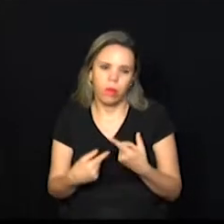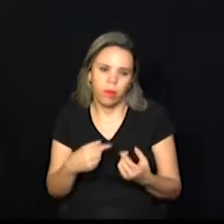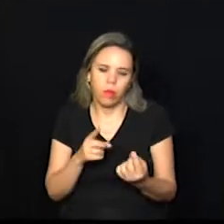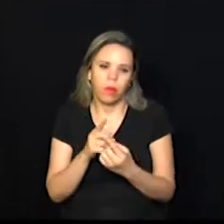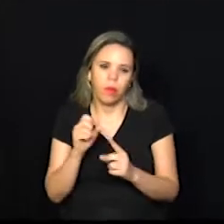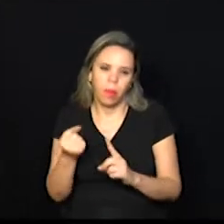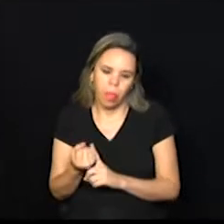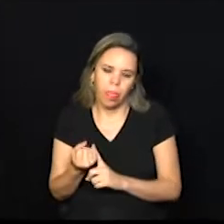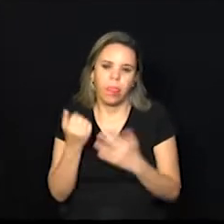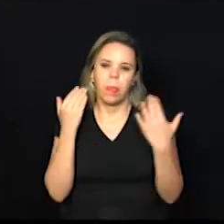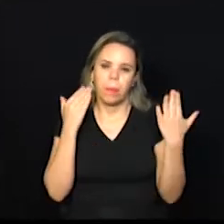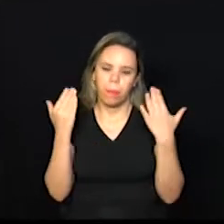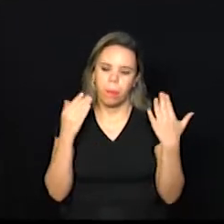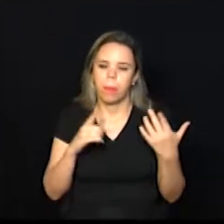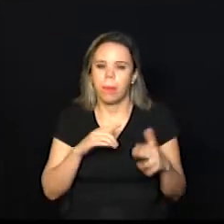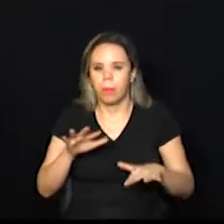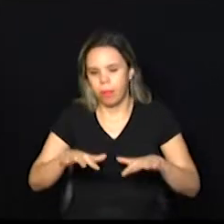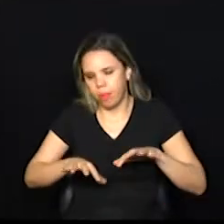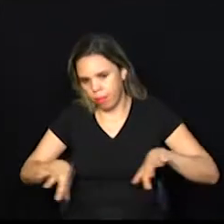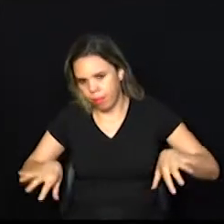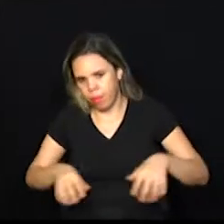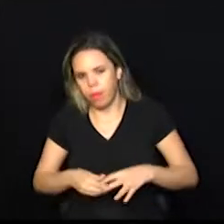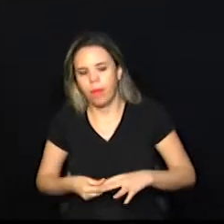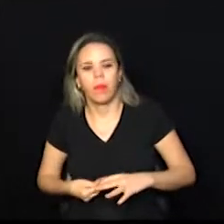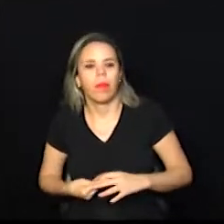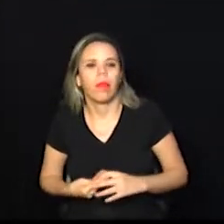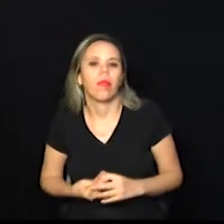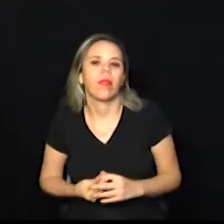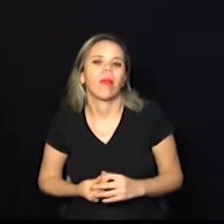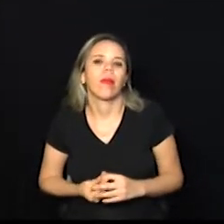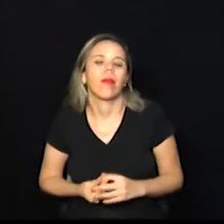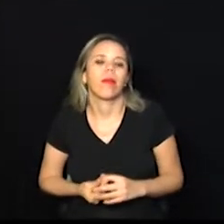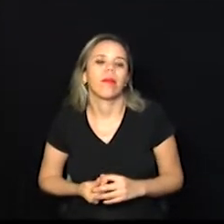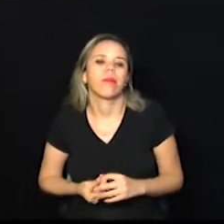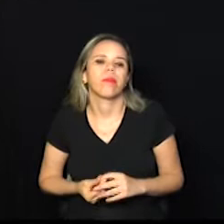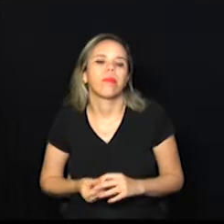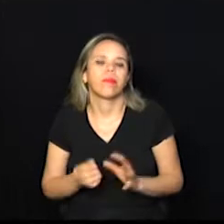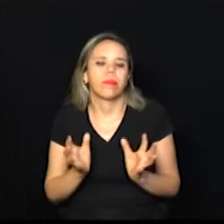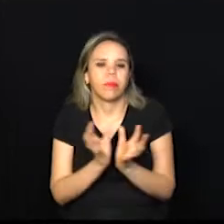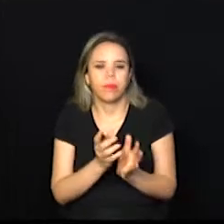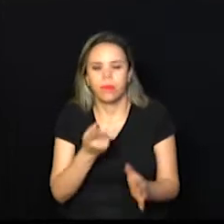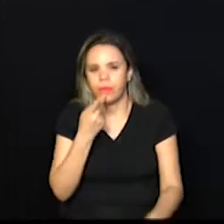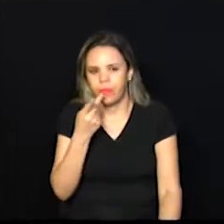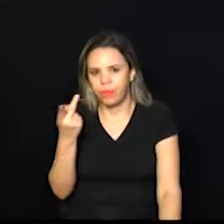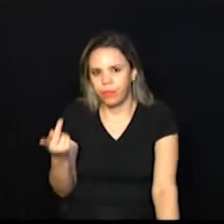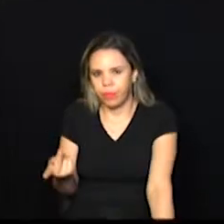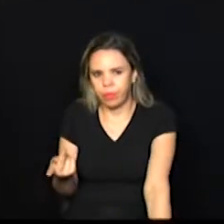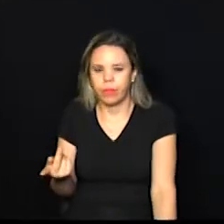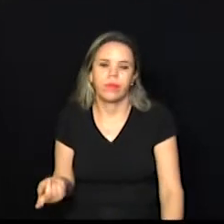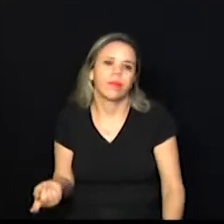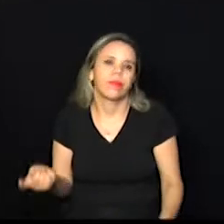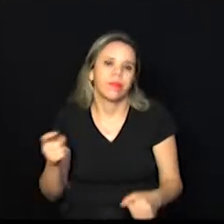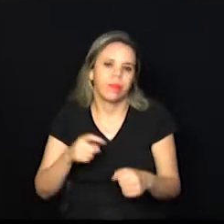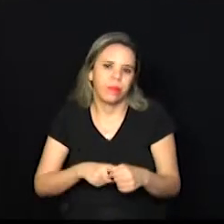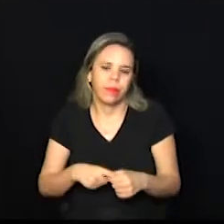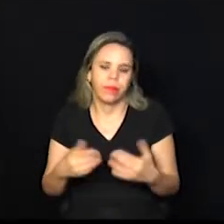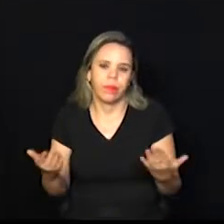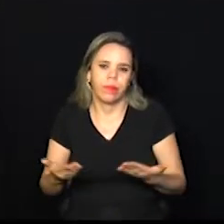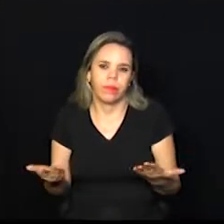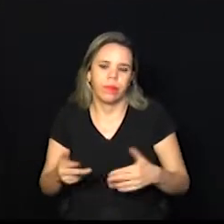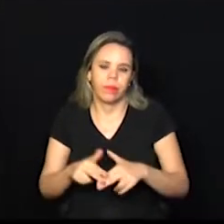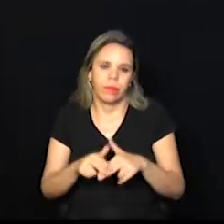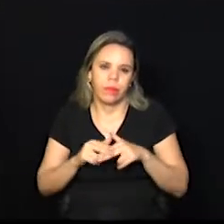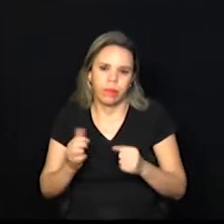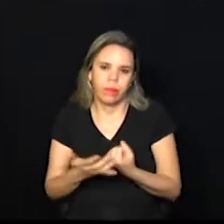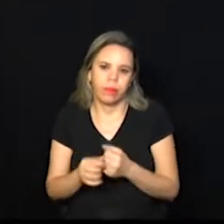social e psicológico, tem casos em separados também. Tá? Nesse grupo que eu estava falando, que retoma agora, em função da